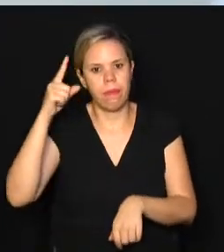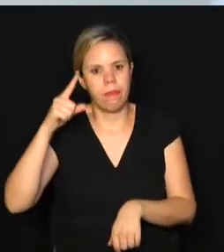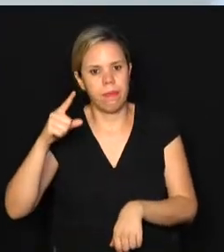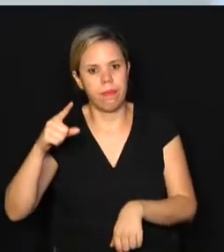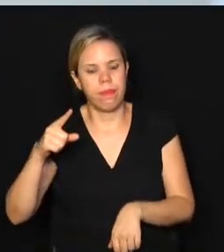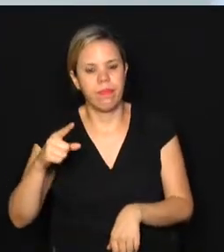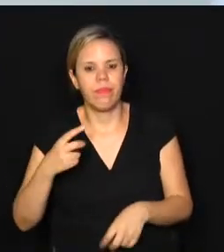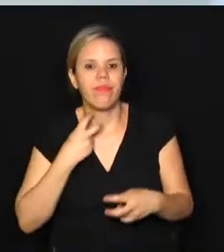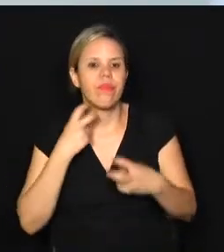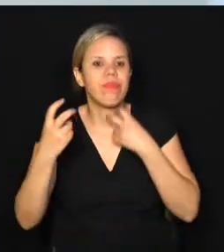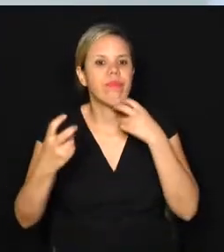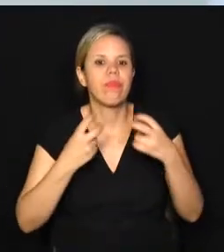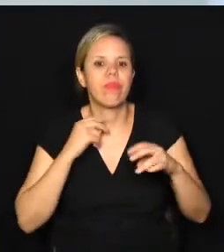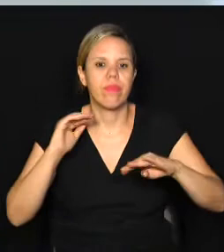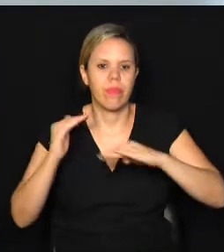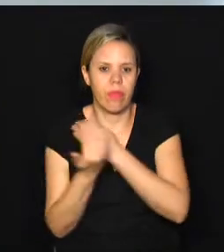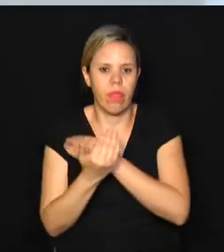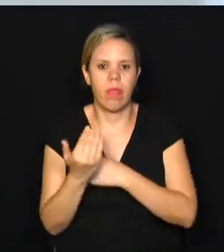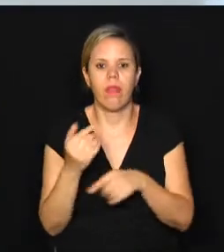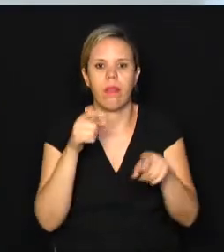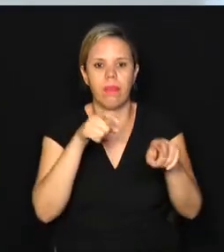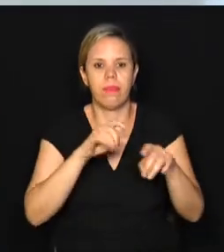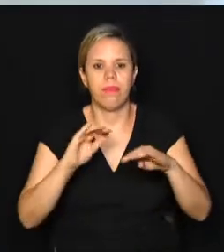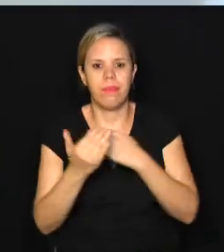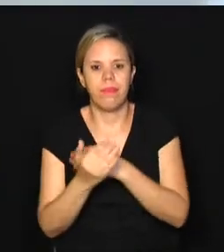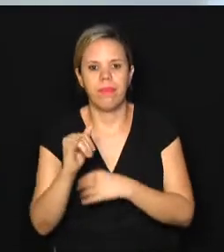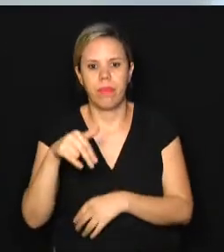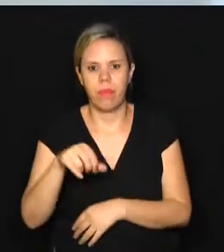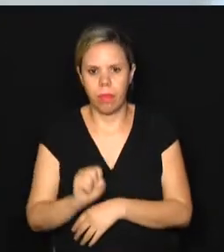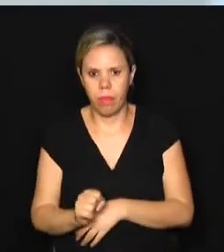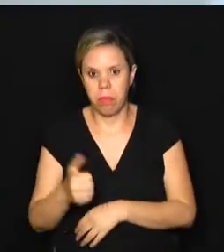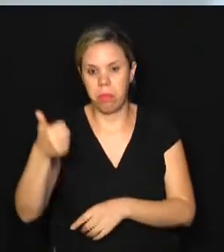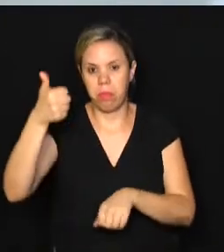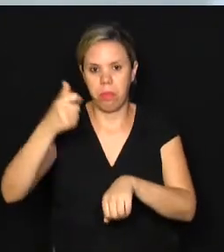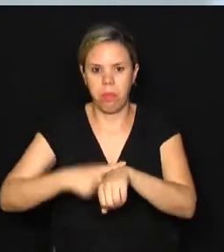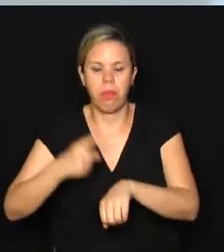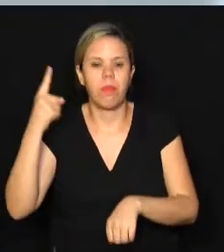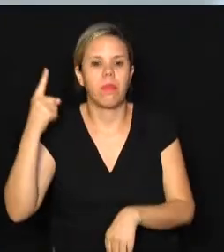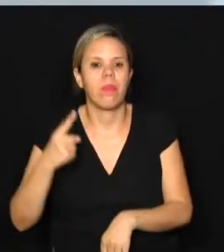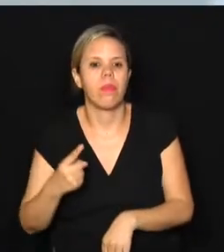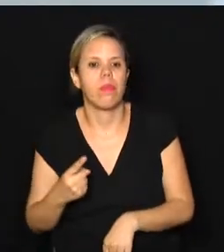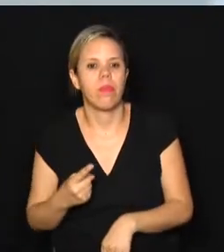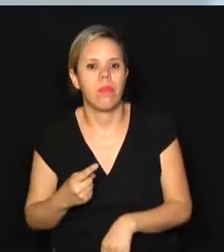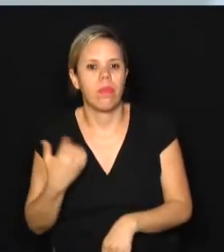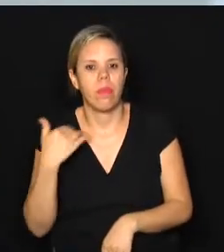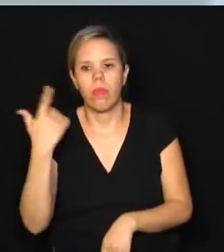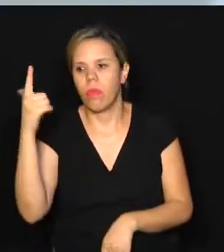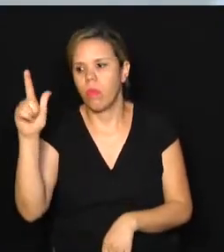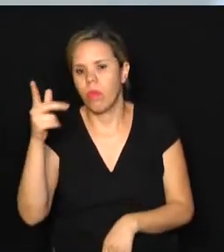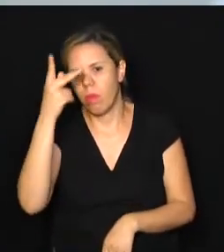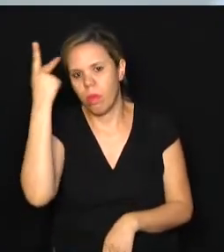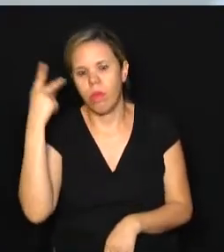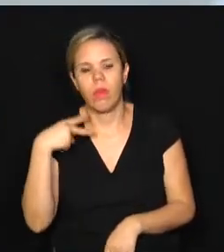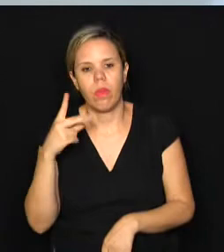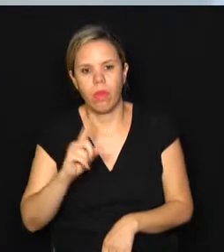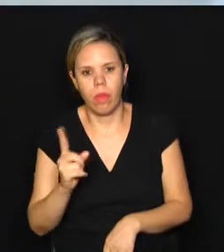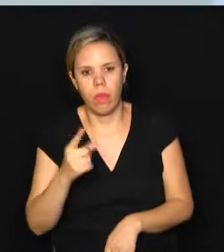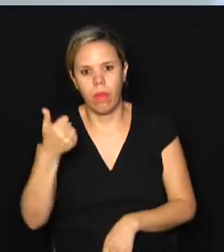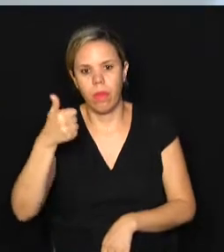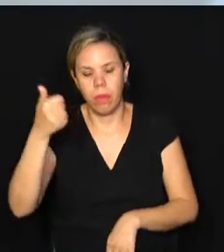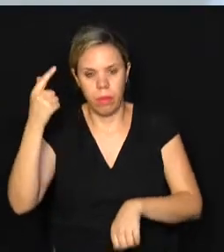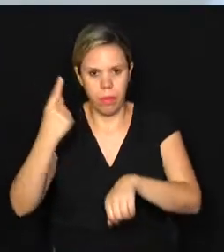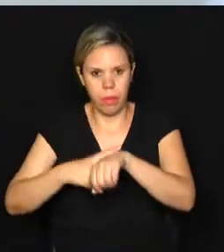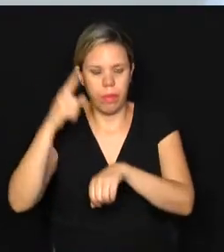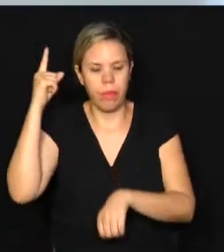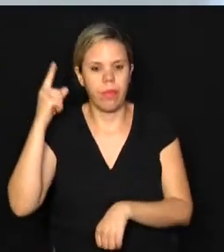voz à comunidade de Santa Inês através da Mariana. A primeira vez. Não, eu não quero citar outros vereadores, mas eu posso citar